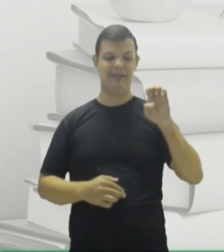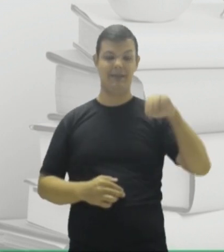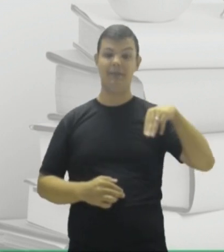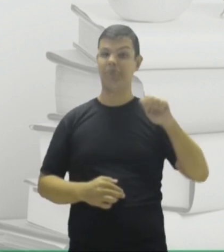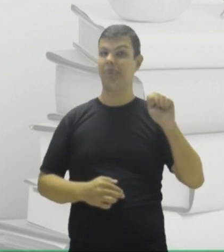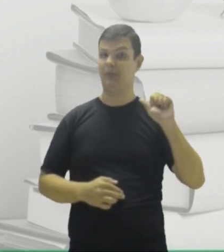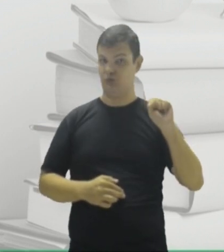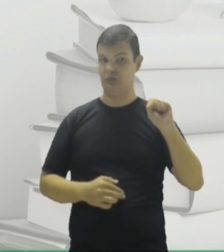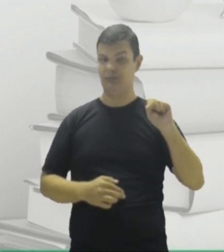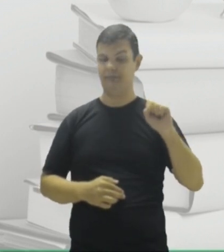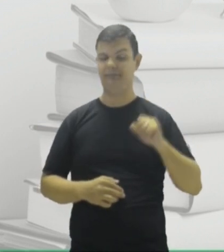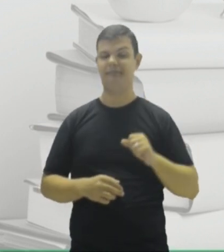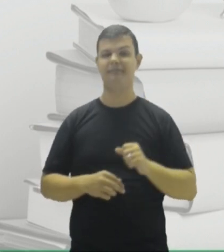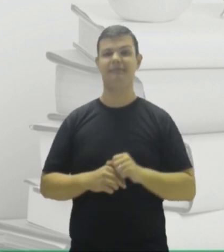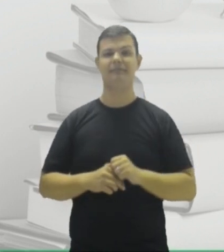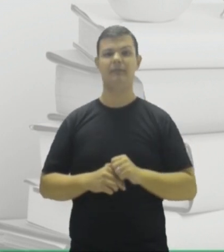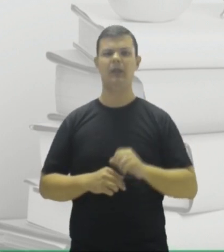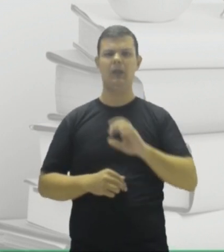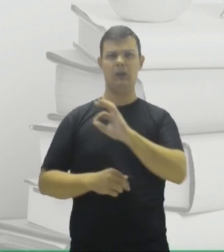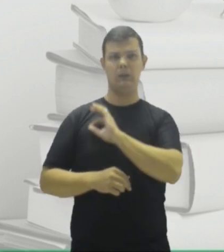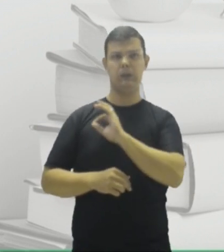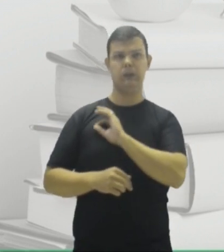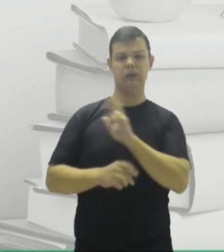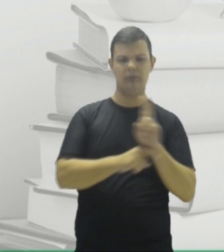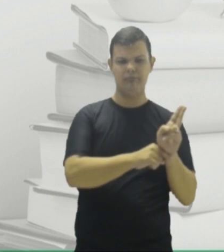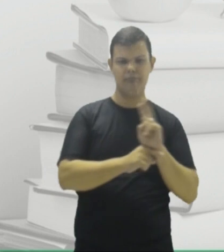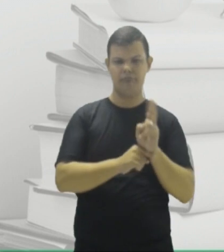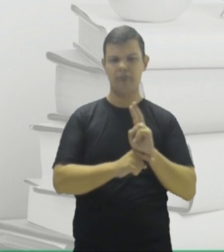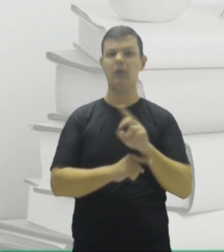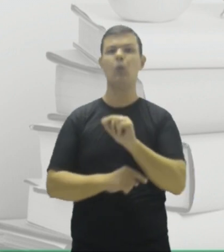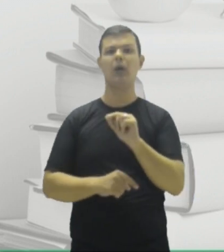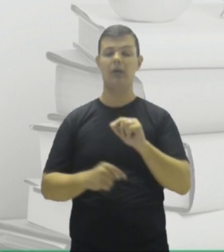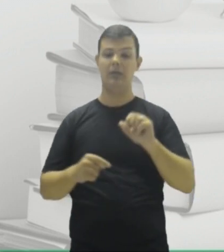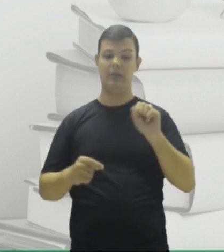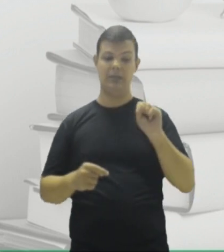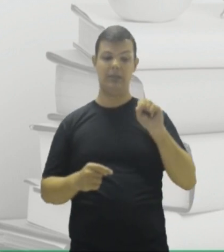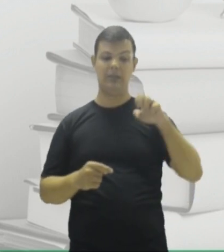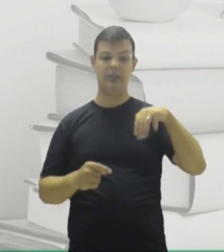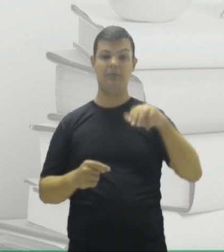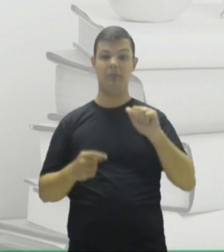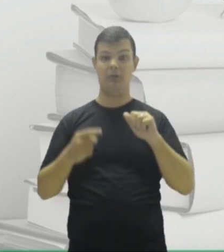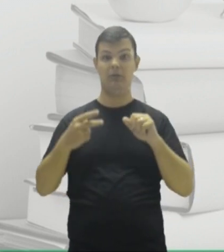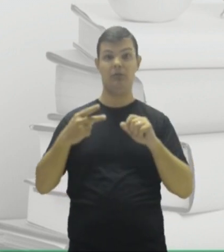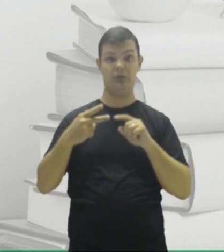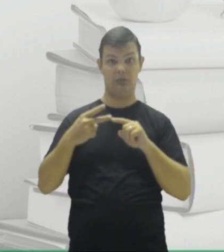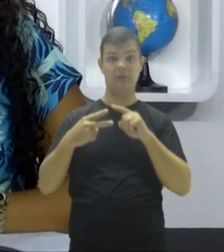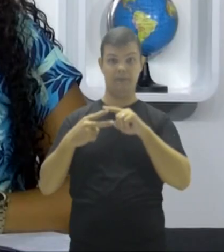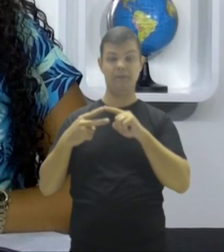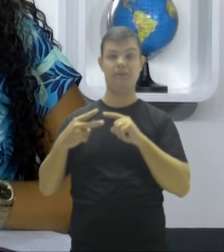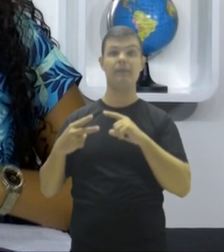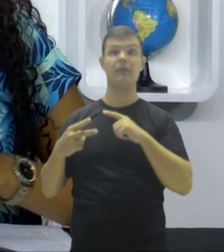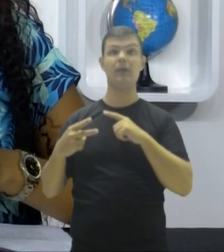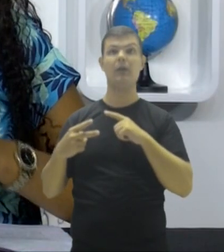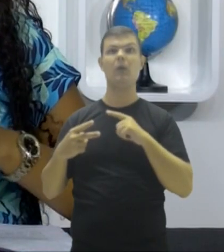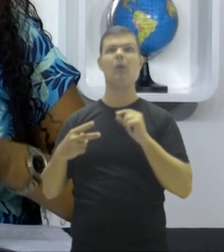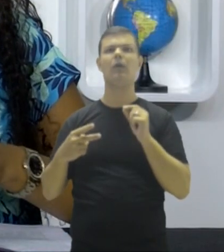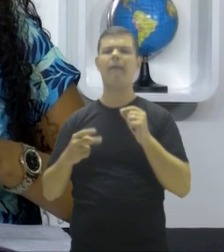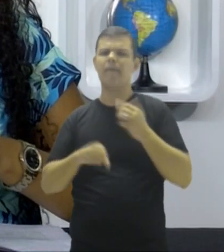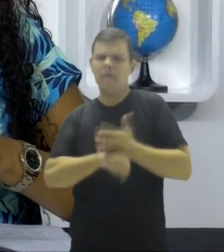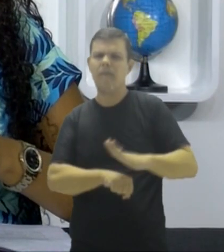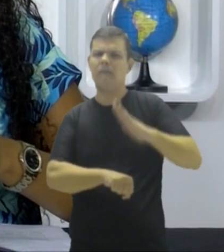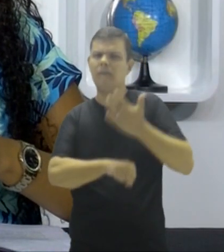SEMAS. O Batalhão de Polícia Ambiental, pessoal, e a SEMAS, eles fizeram